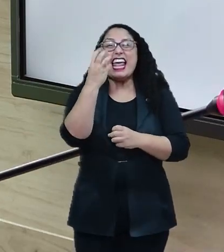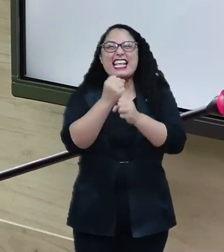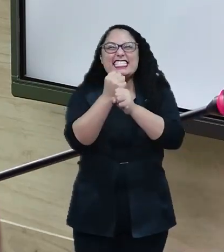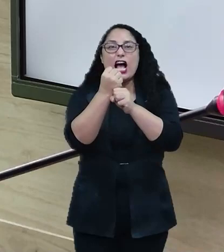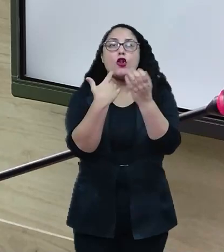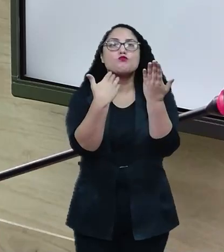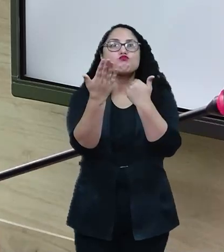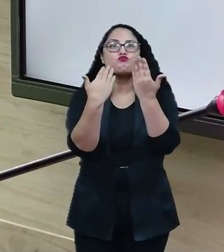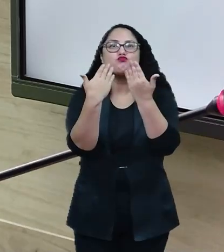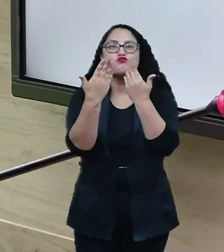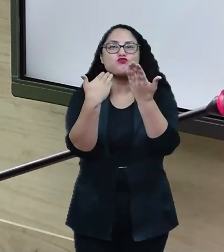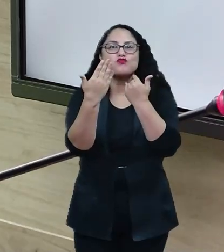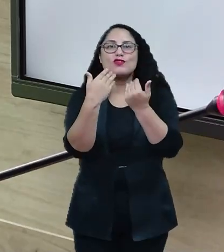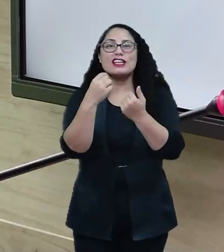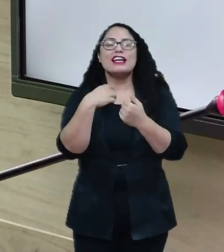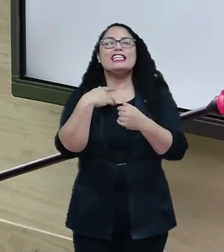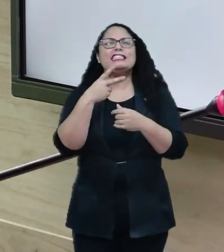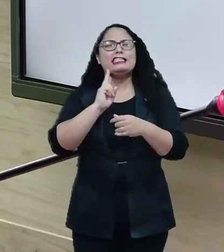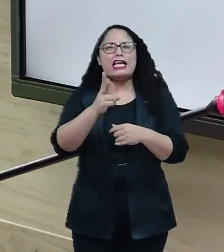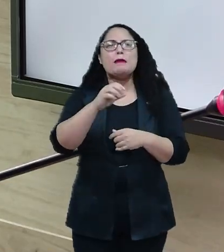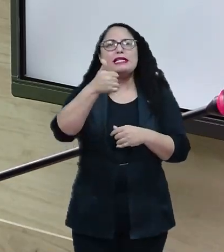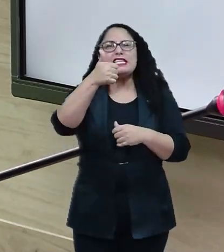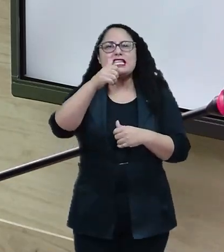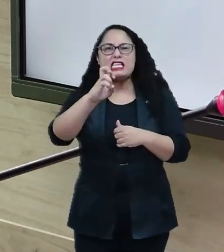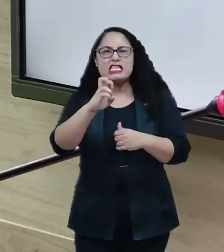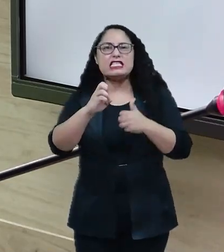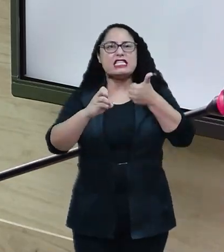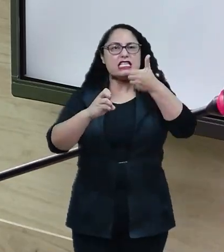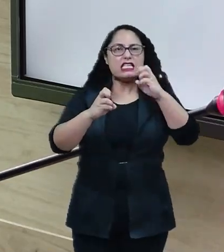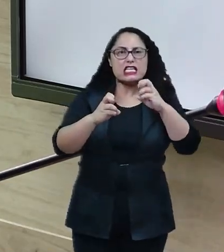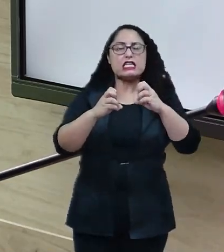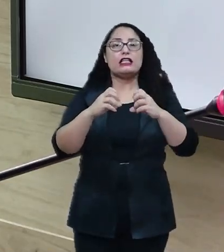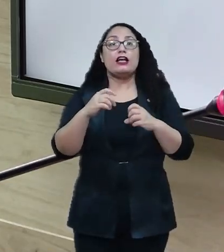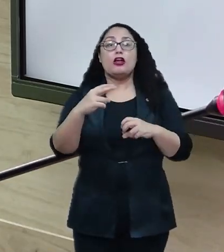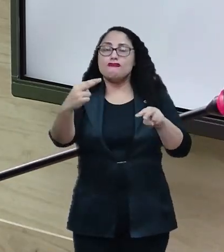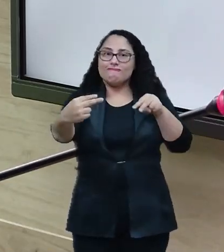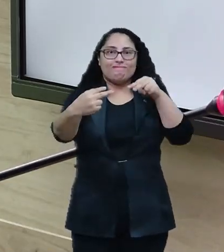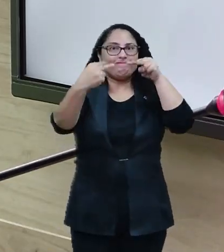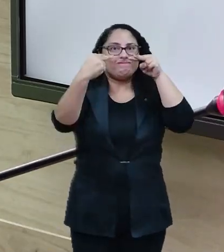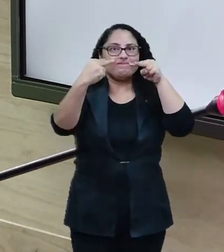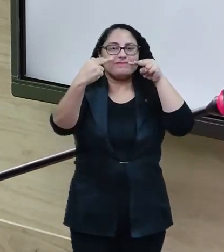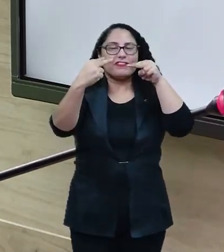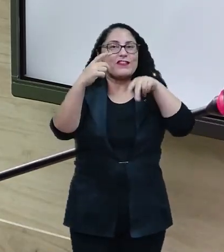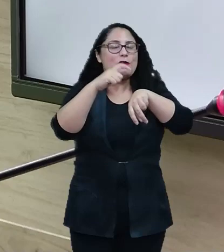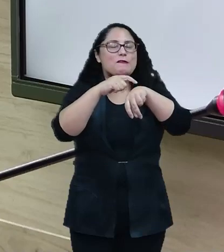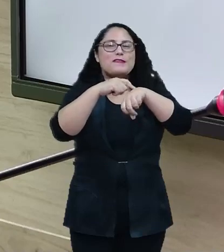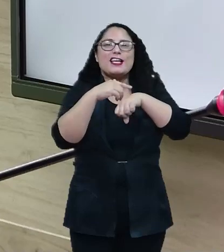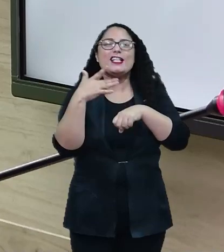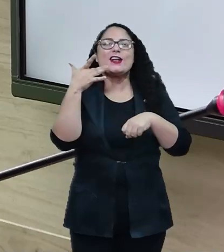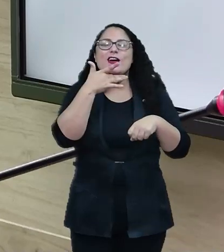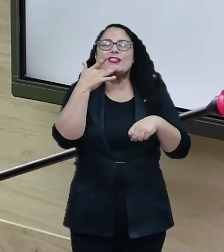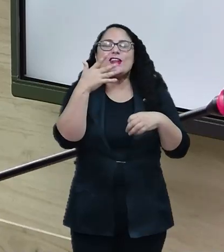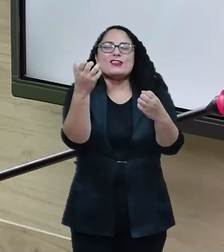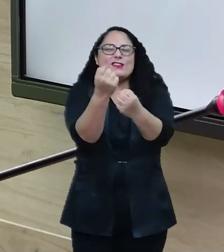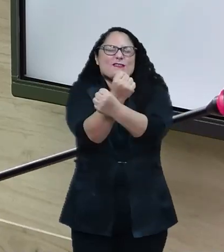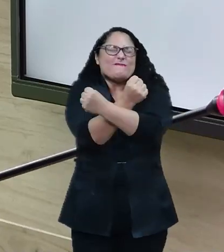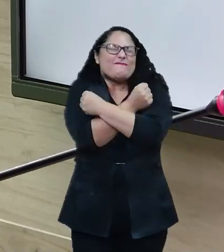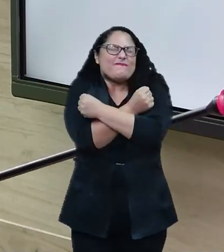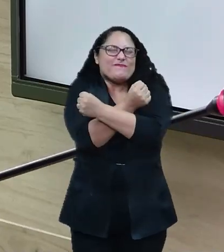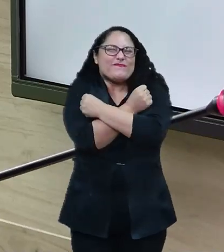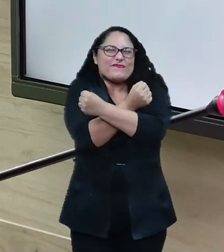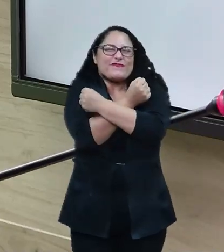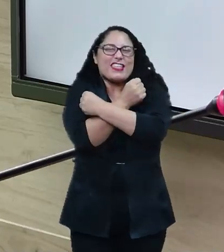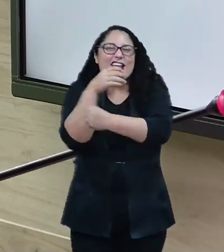se falava, quase que quinzenalmente, e não tinha ainda, né, se visto, né? Foi um momento gostoso, foi um abraço assim bem,